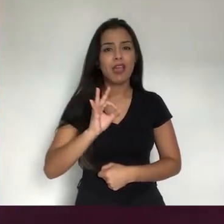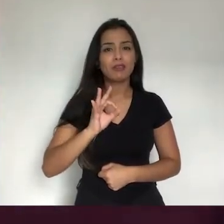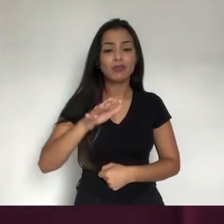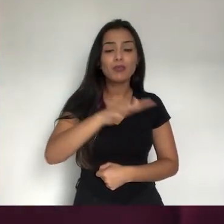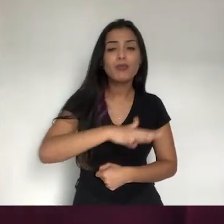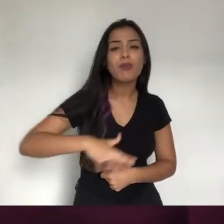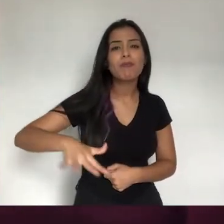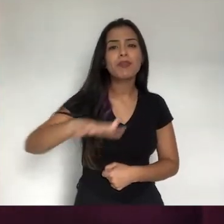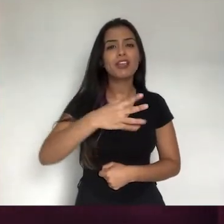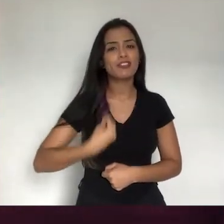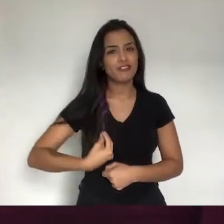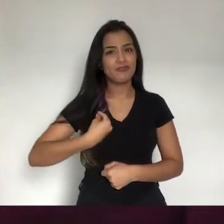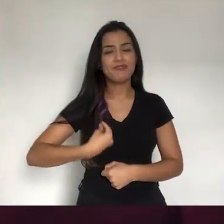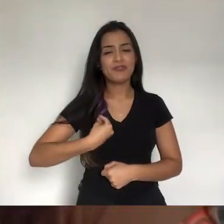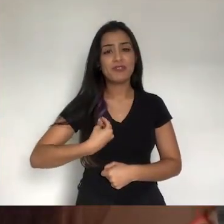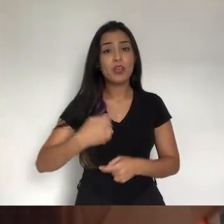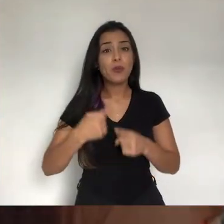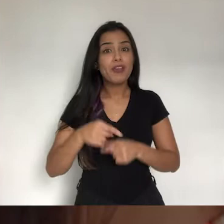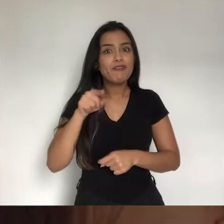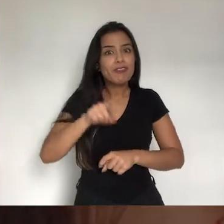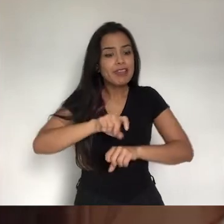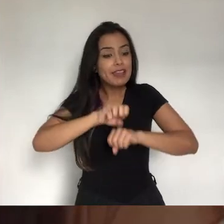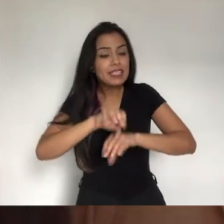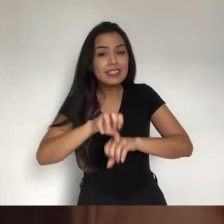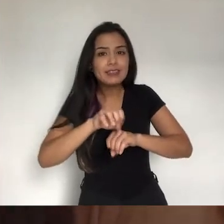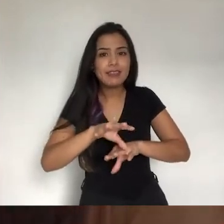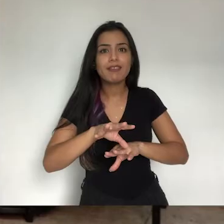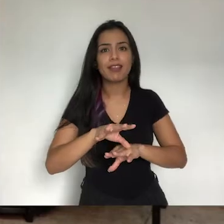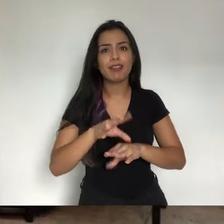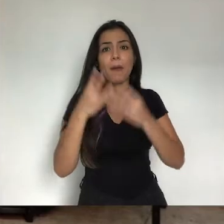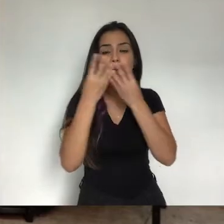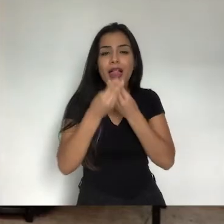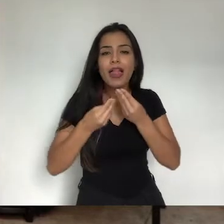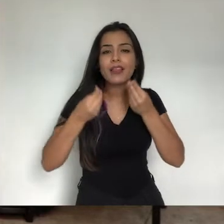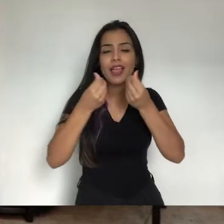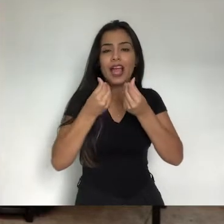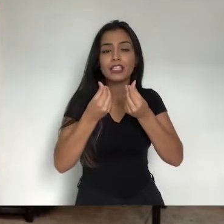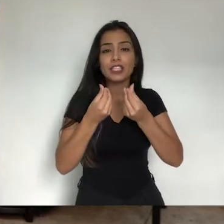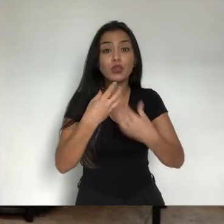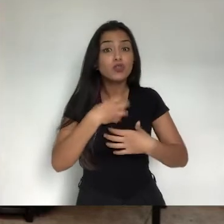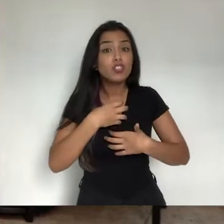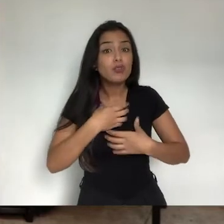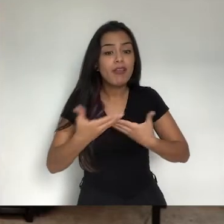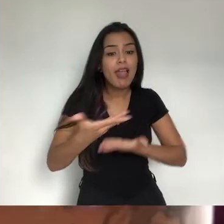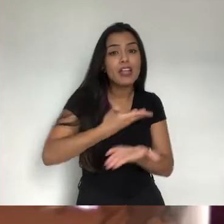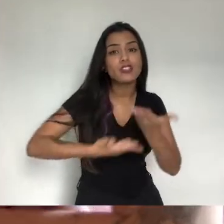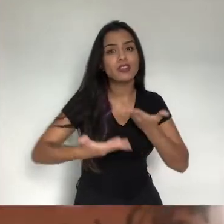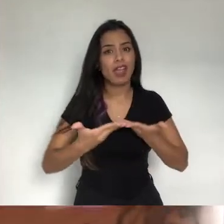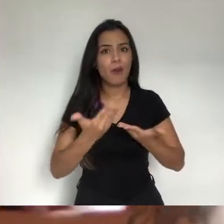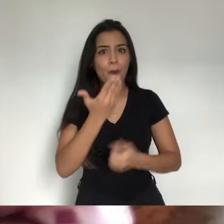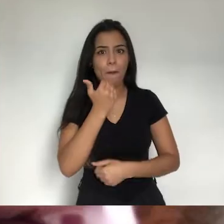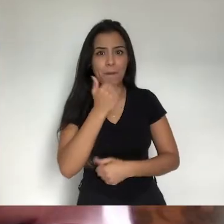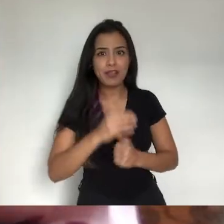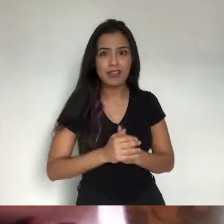que ele tá. Porque você ensina o paladar do zero, você ensina como a pessoa vai se relacionar com a